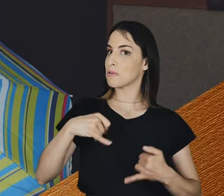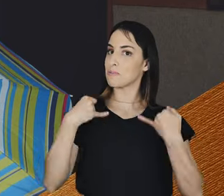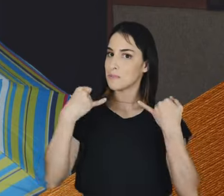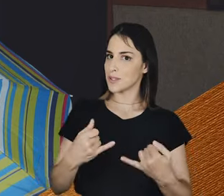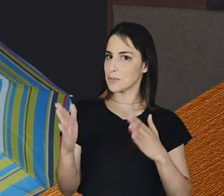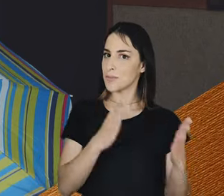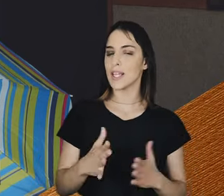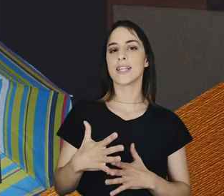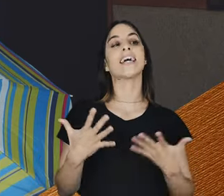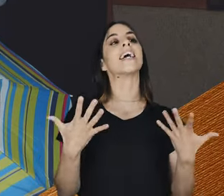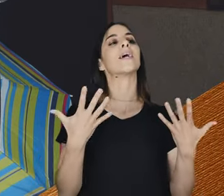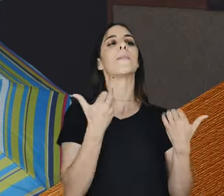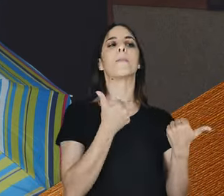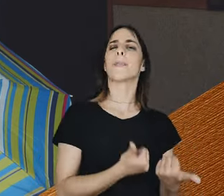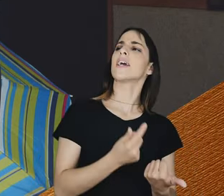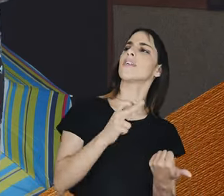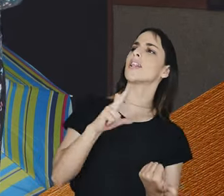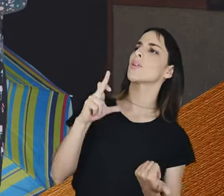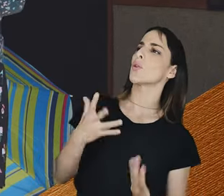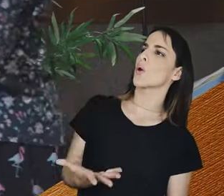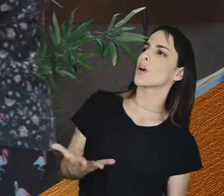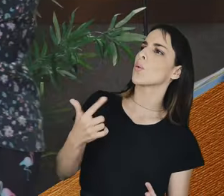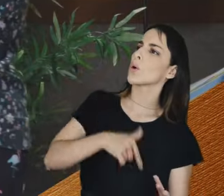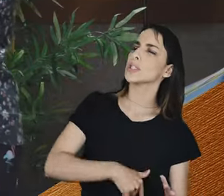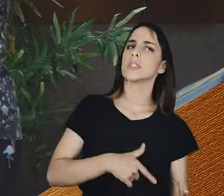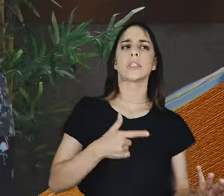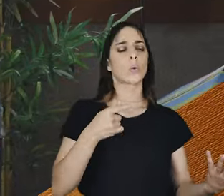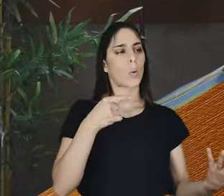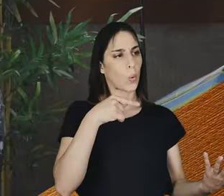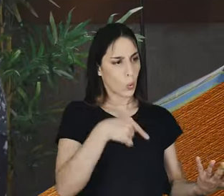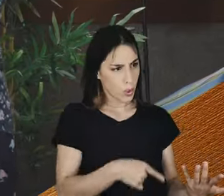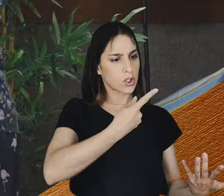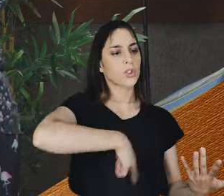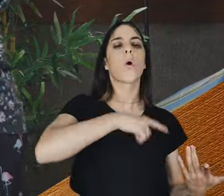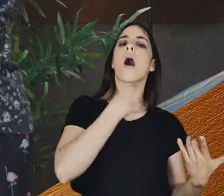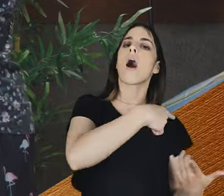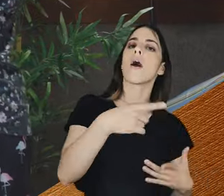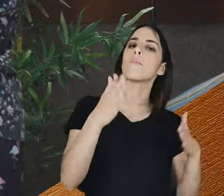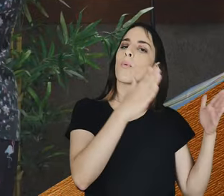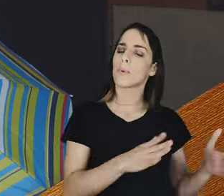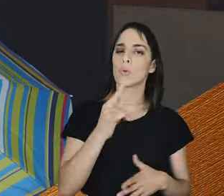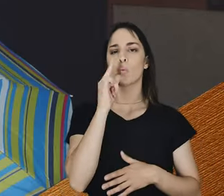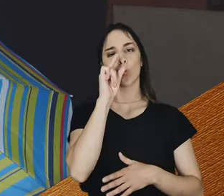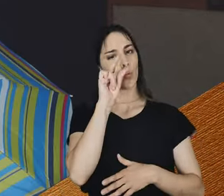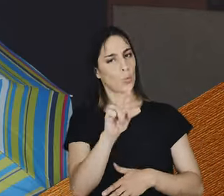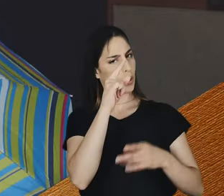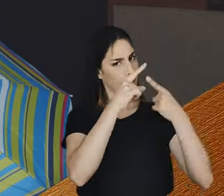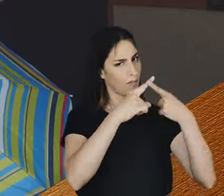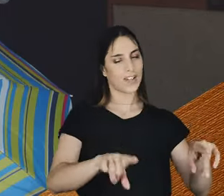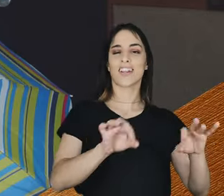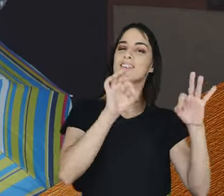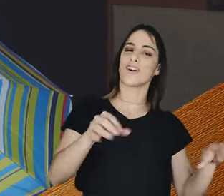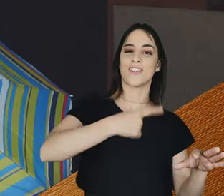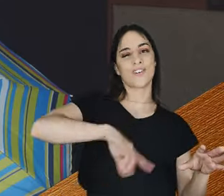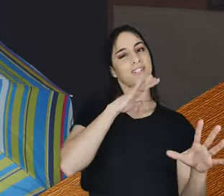Joana? Muito bem apanhado, Vitor. Hoje... Bora. Hoje temos sim. Um momento um pouco diferente, não é verdade? Como temos